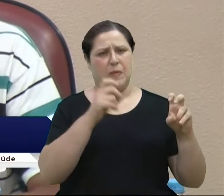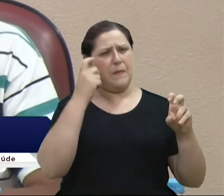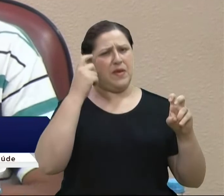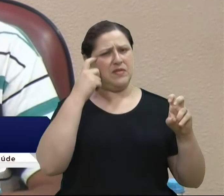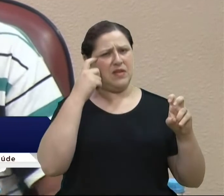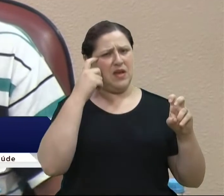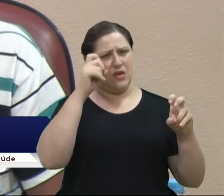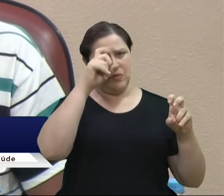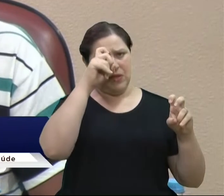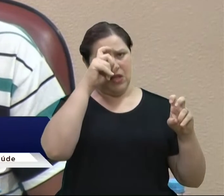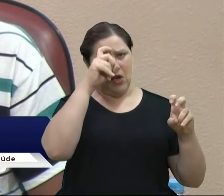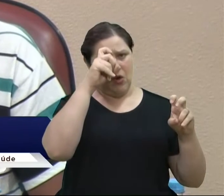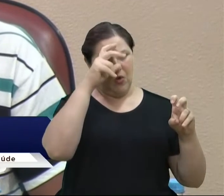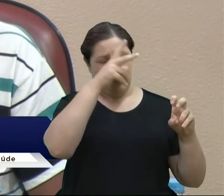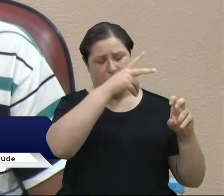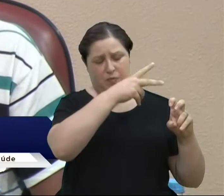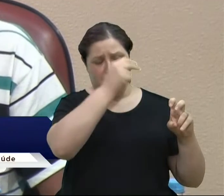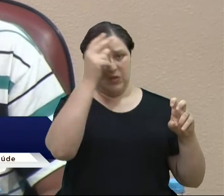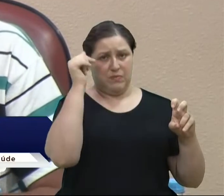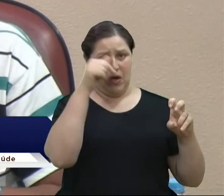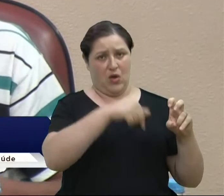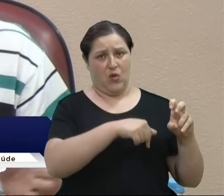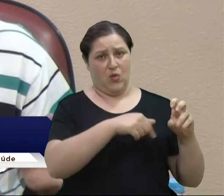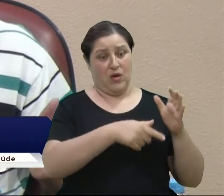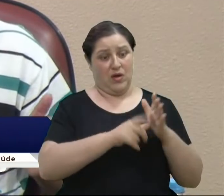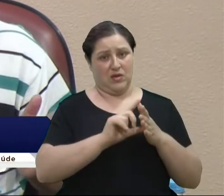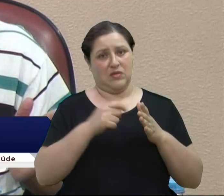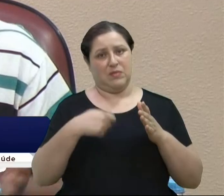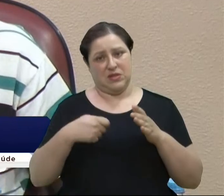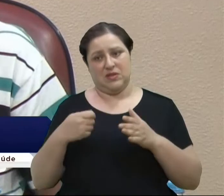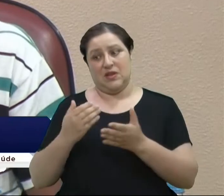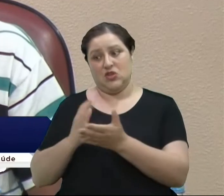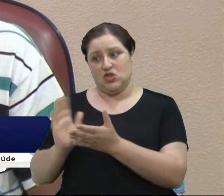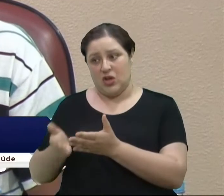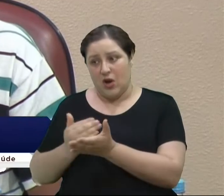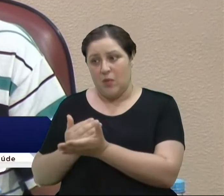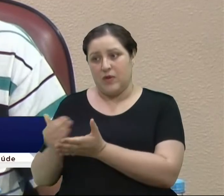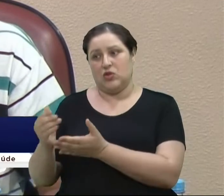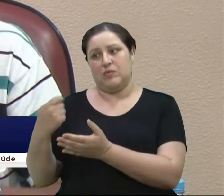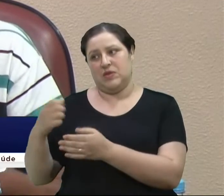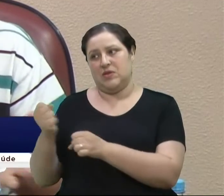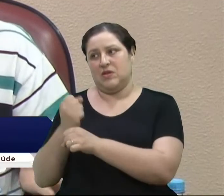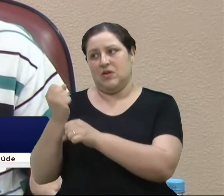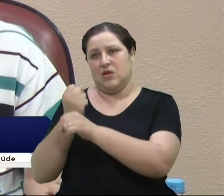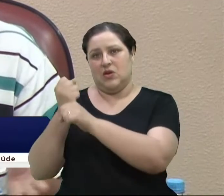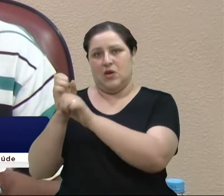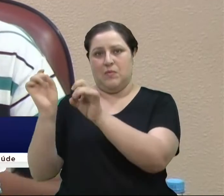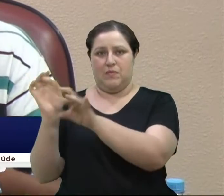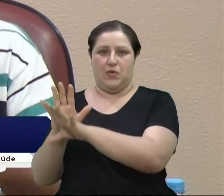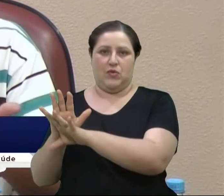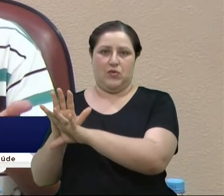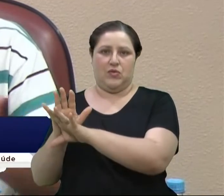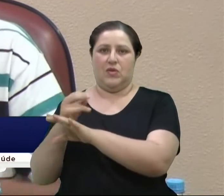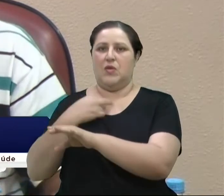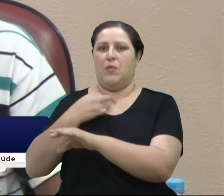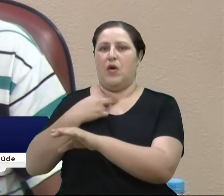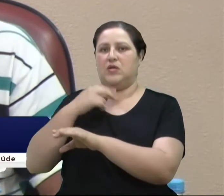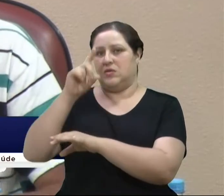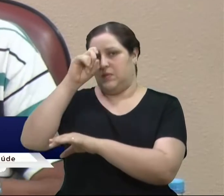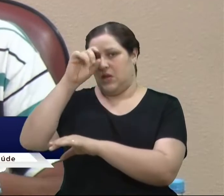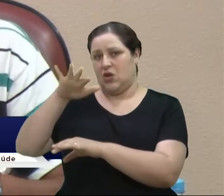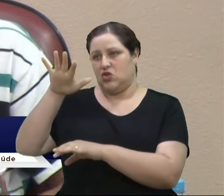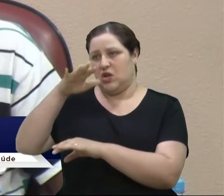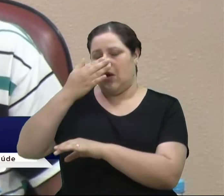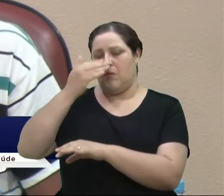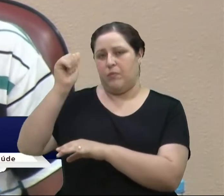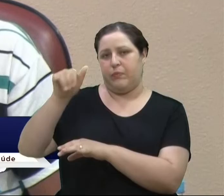e olha que eu sou defensor do serviço público, a gente tem que terminar o que foi começado. A gente não pode deixar um hospital geral, que eu sempre citei isso desde o